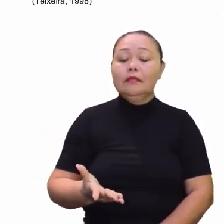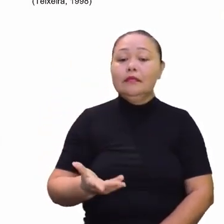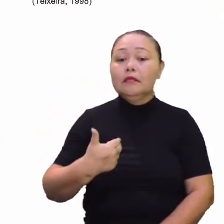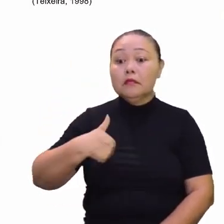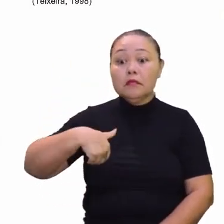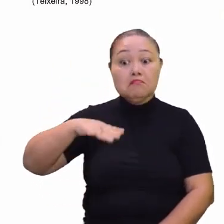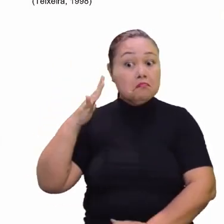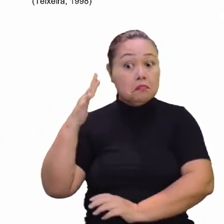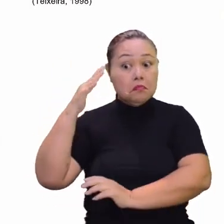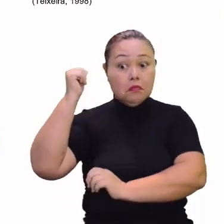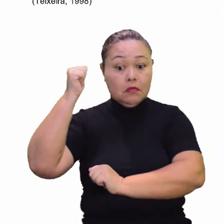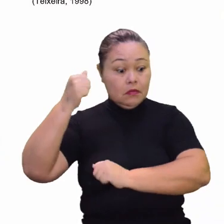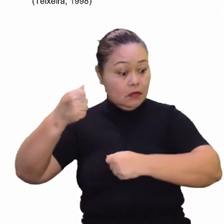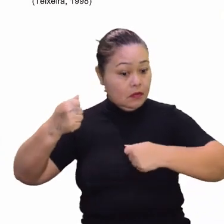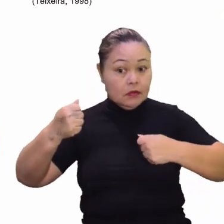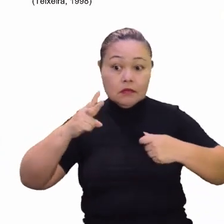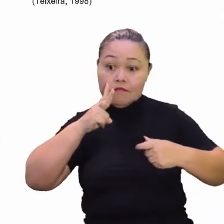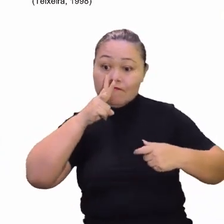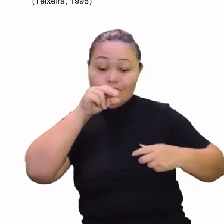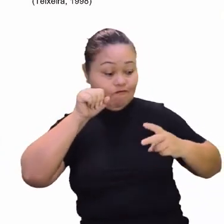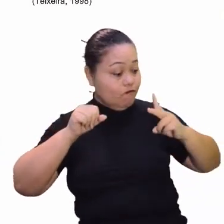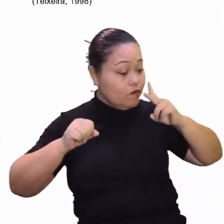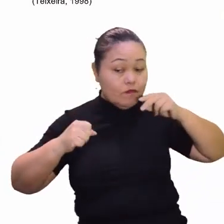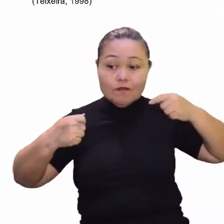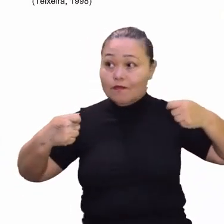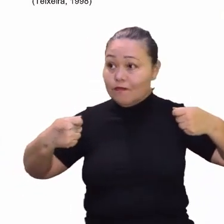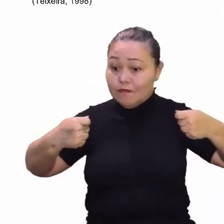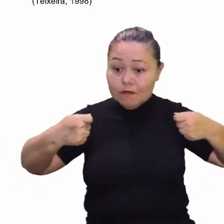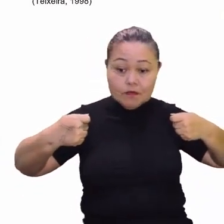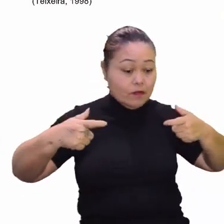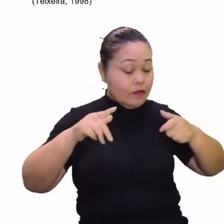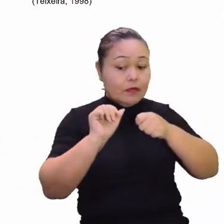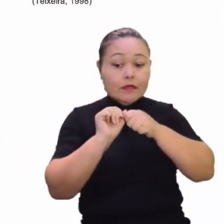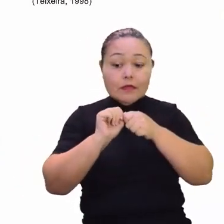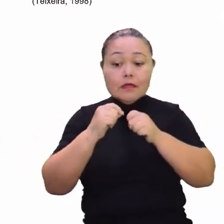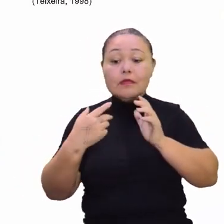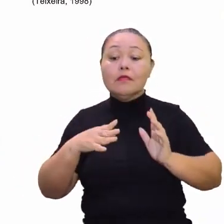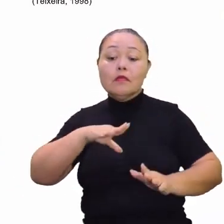um poder absoluto que os portugueses queriam